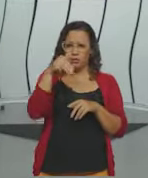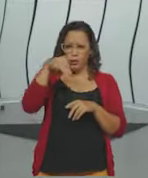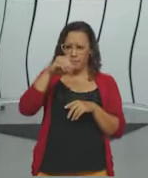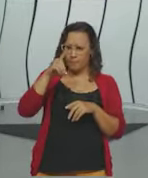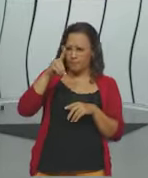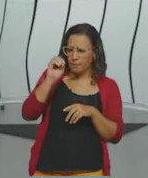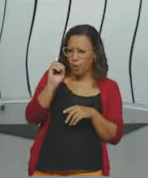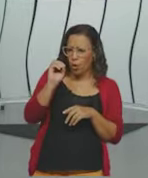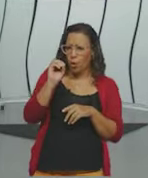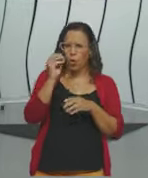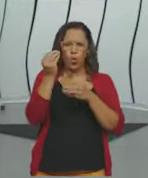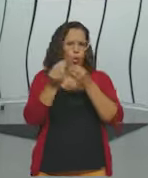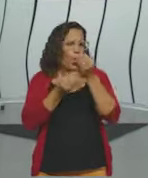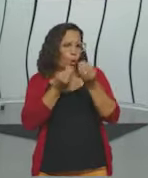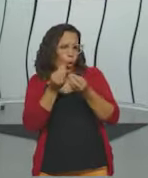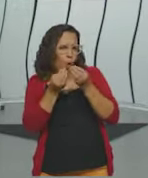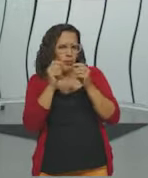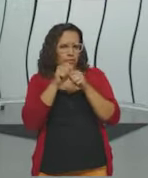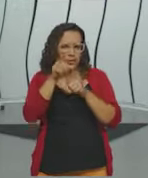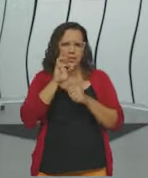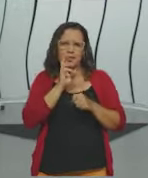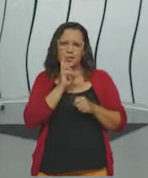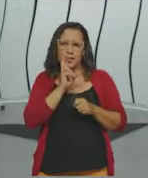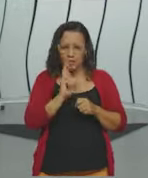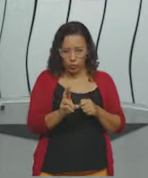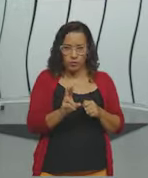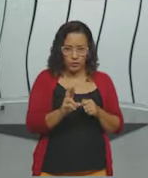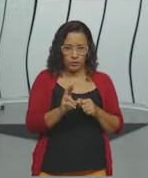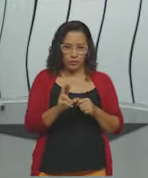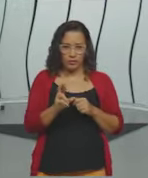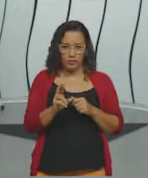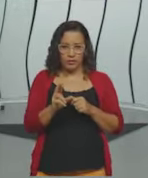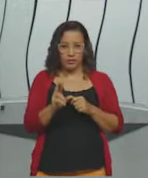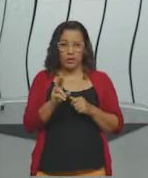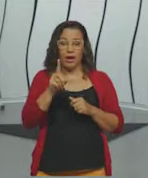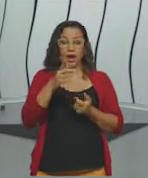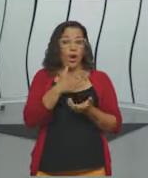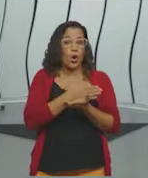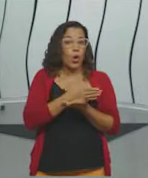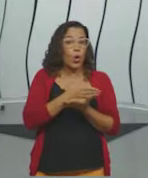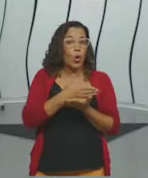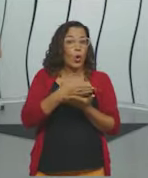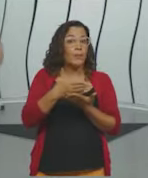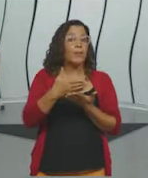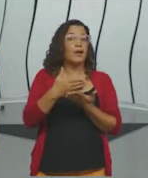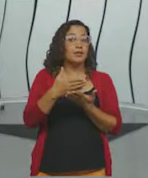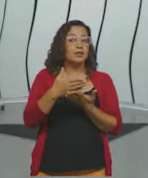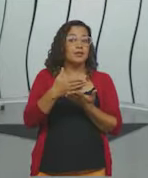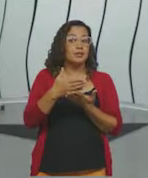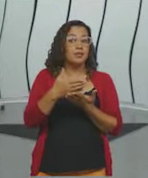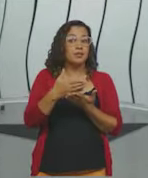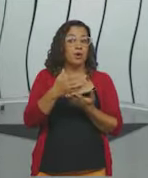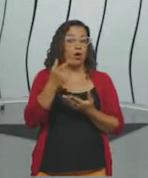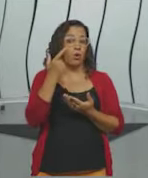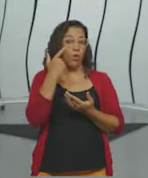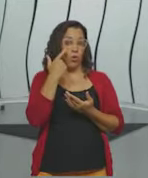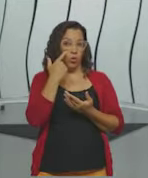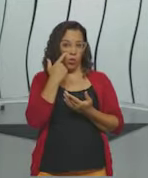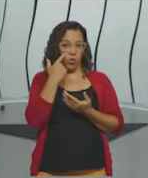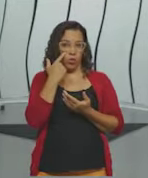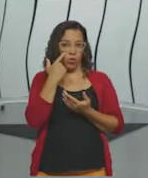o seu meio, quando você for responder como será feito, comece com essa expressão aqui,